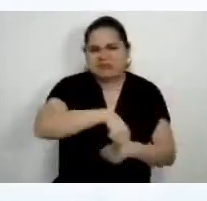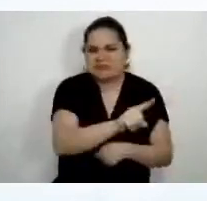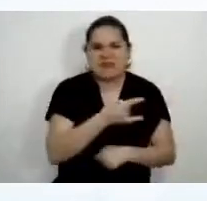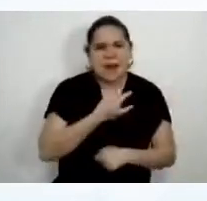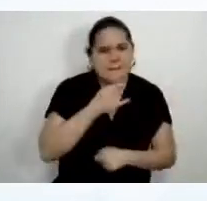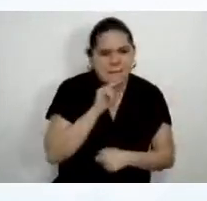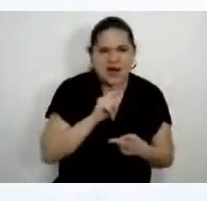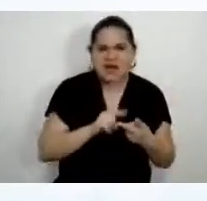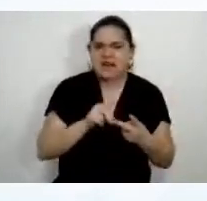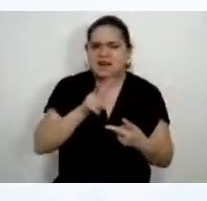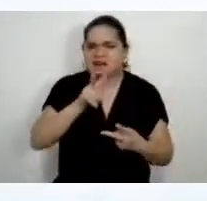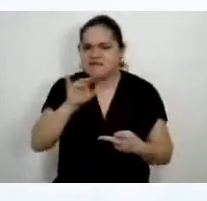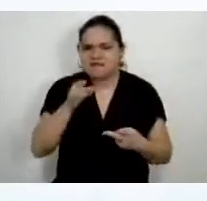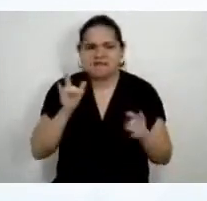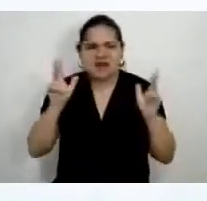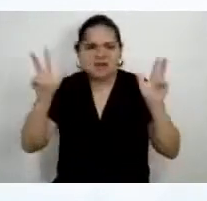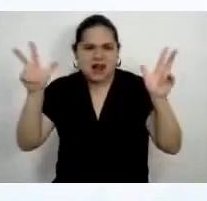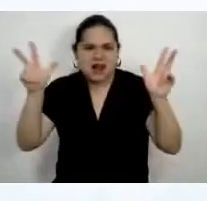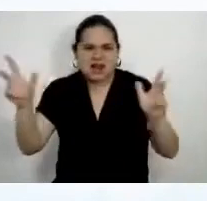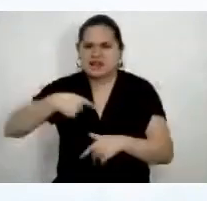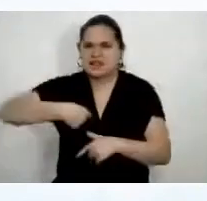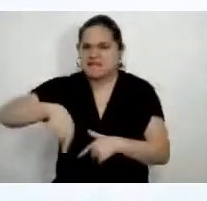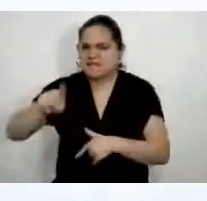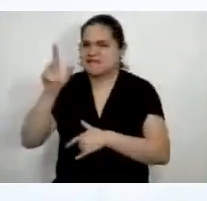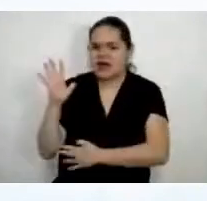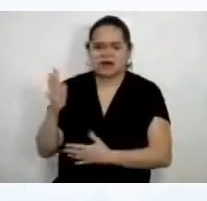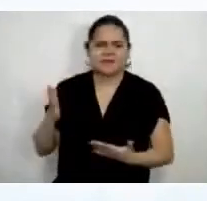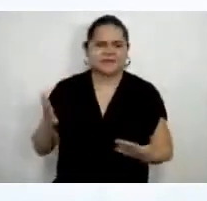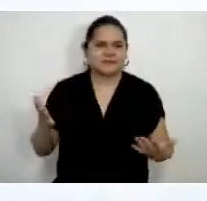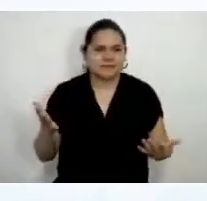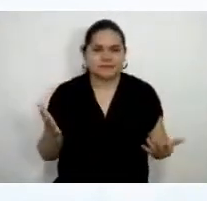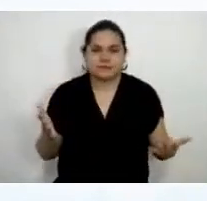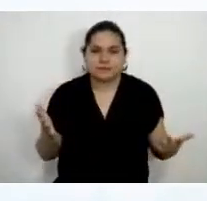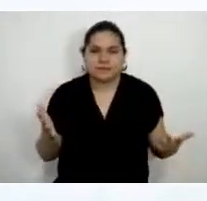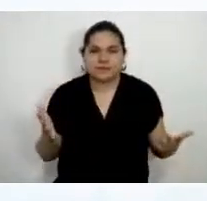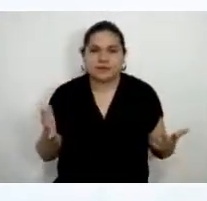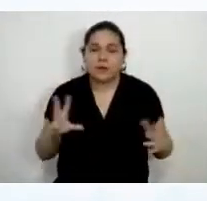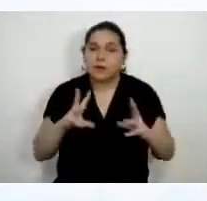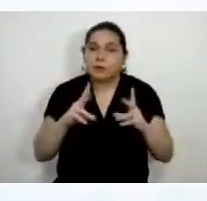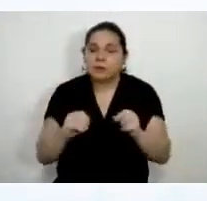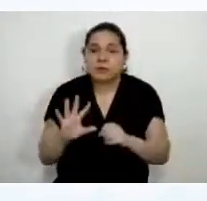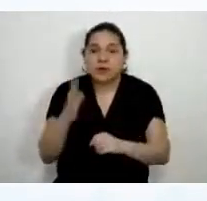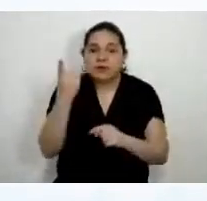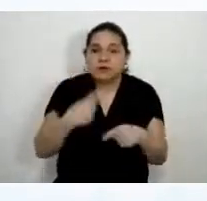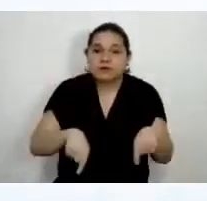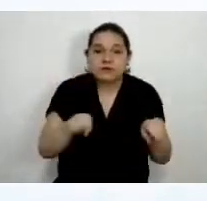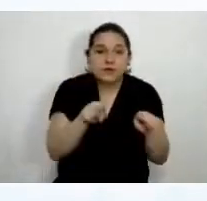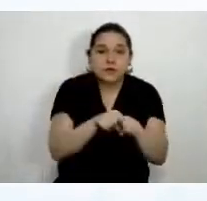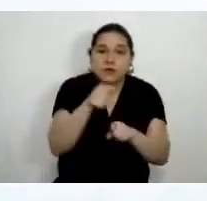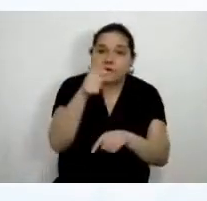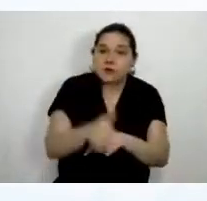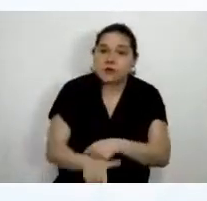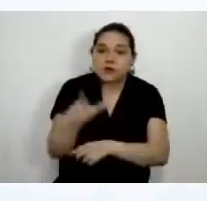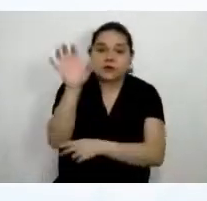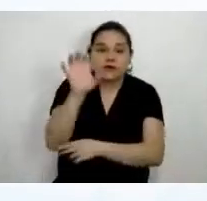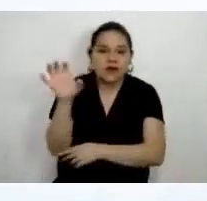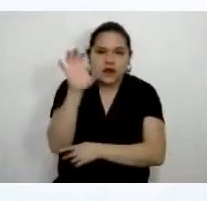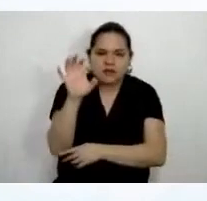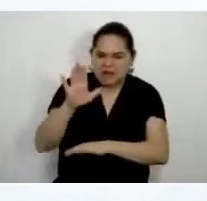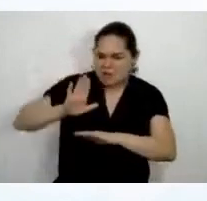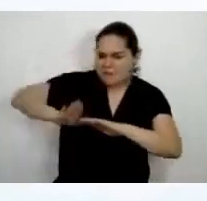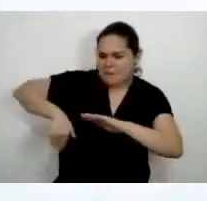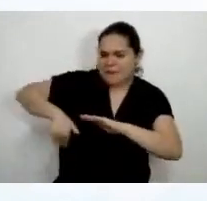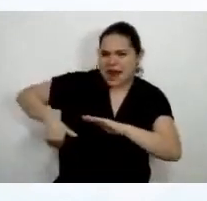boate, shows, né? Tudo isso voltou a acontecer na Europa. Praias